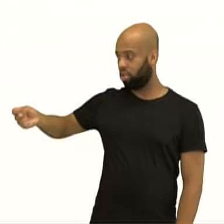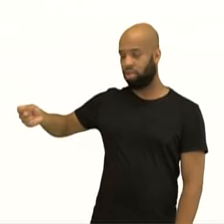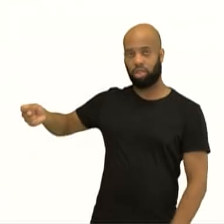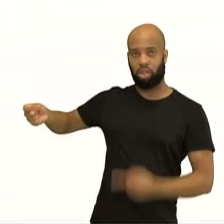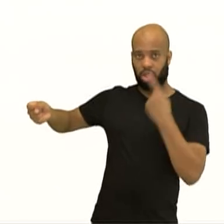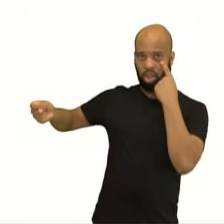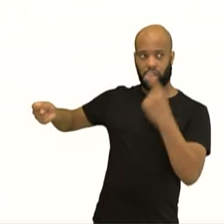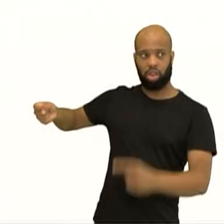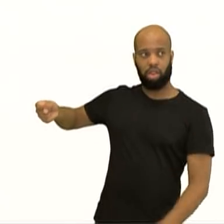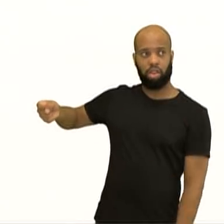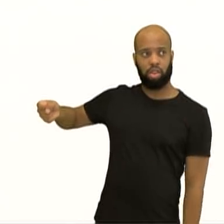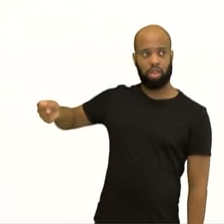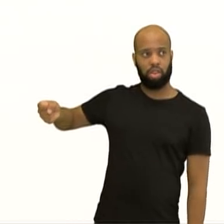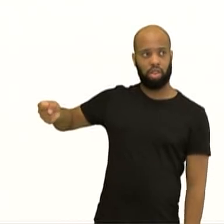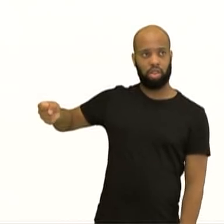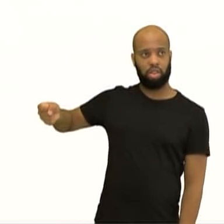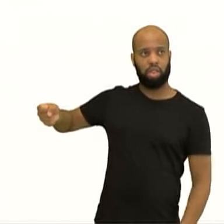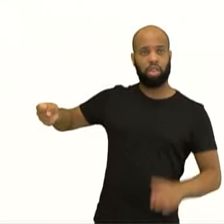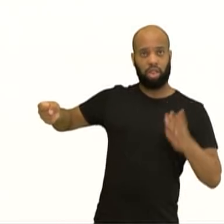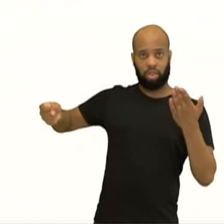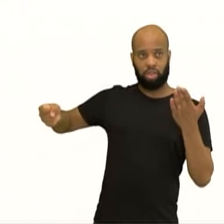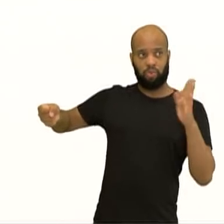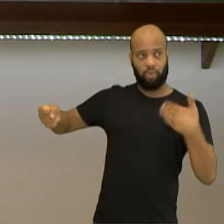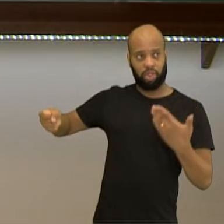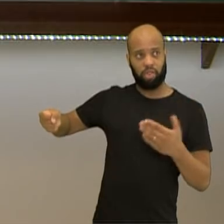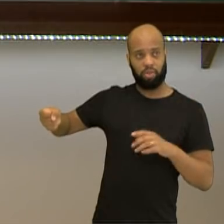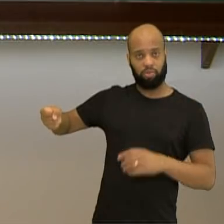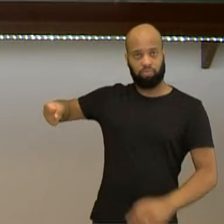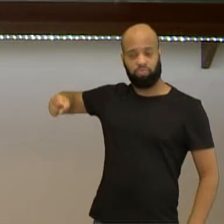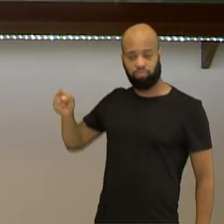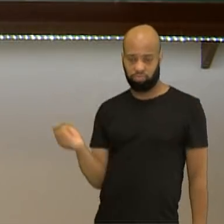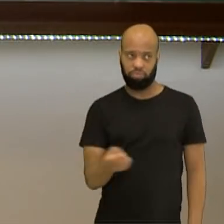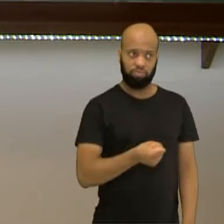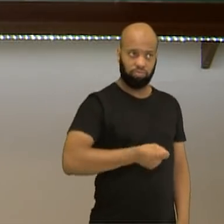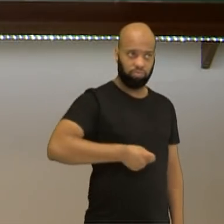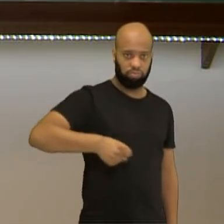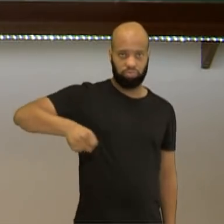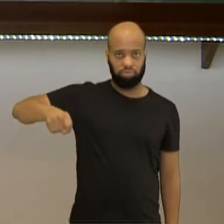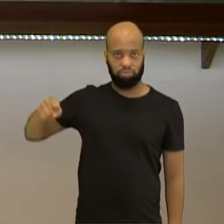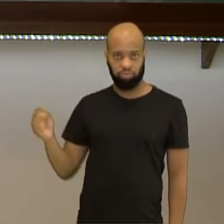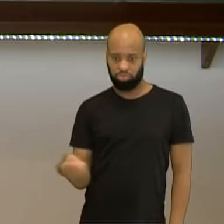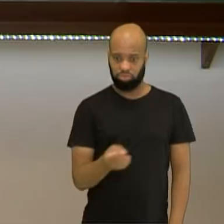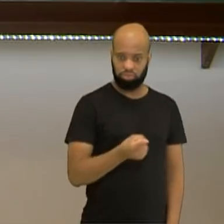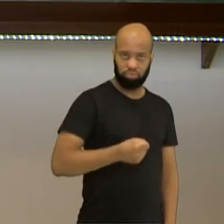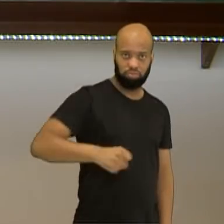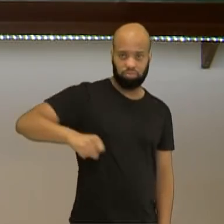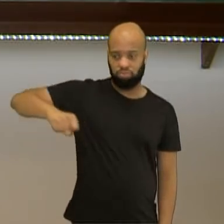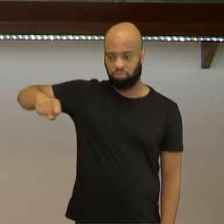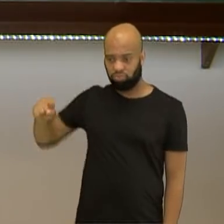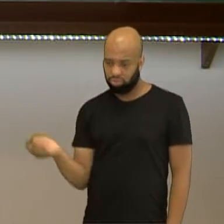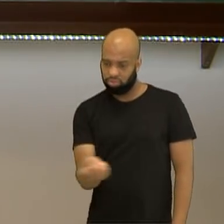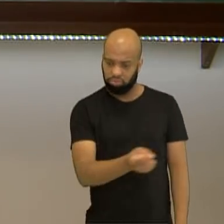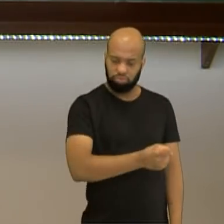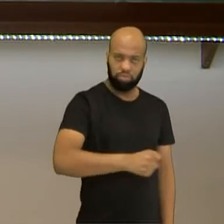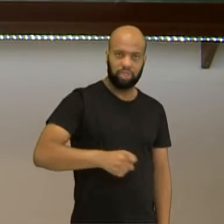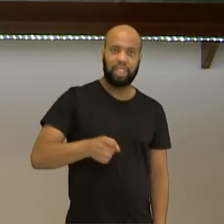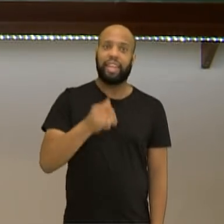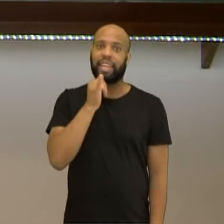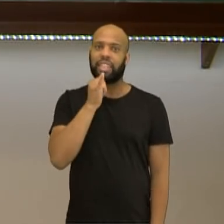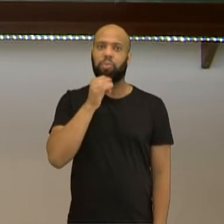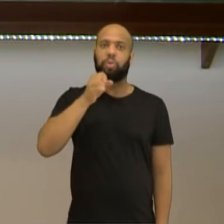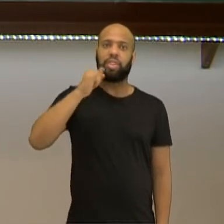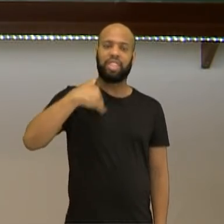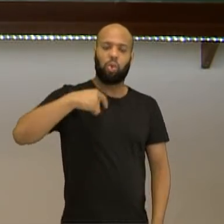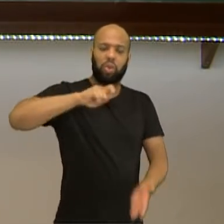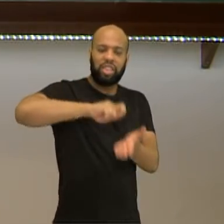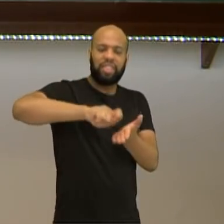jeito, né? Então, o forehand sempre vai ser do lado dominante. Então, se eu sou destra, a professora